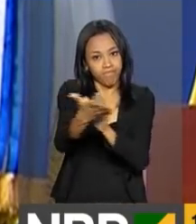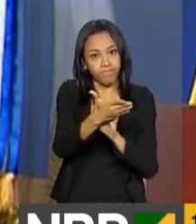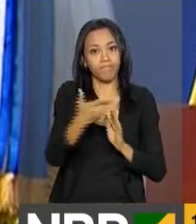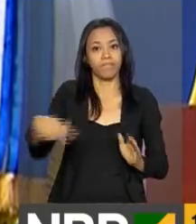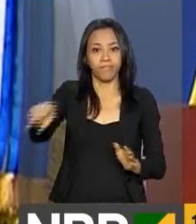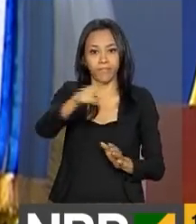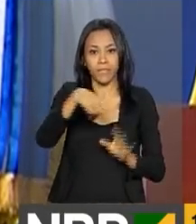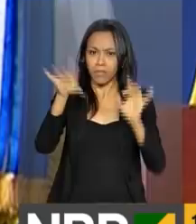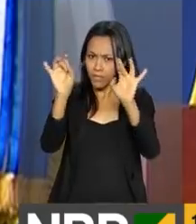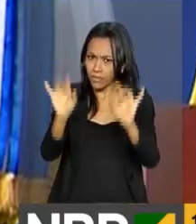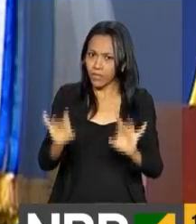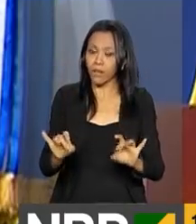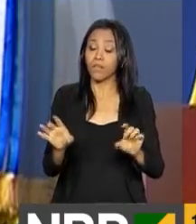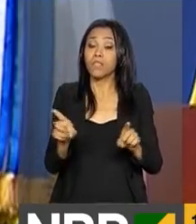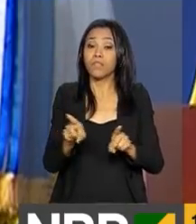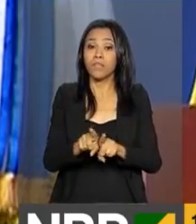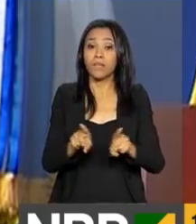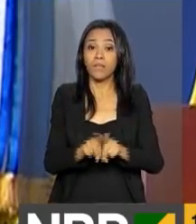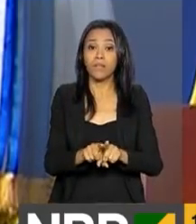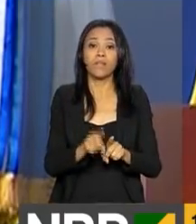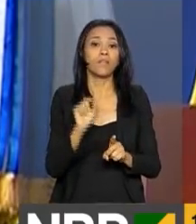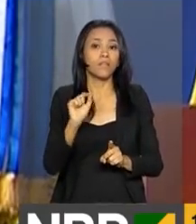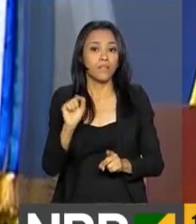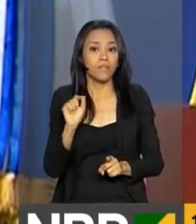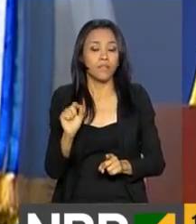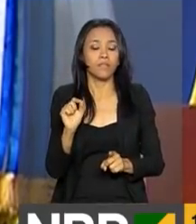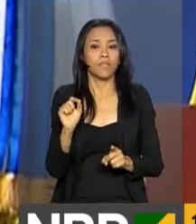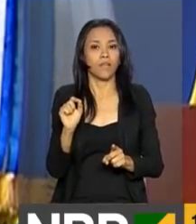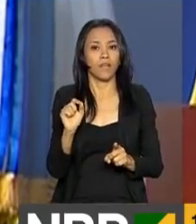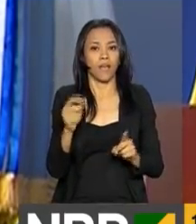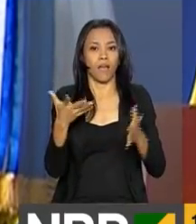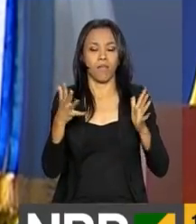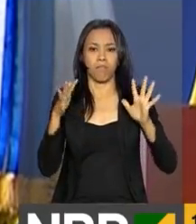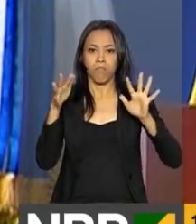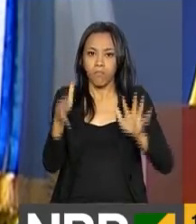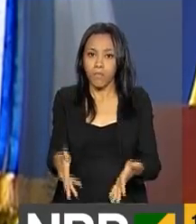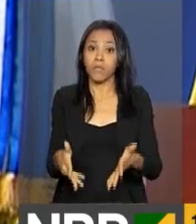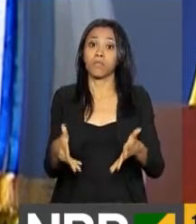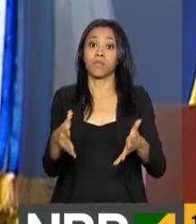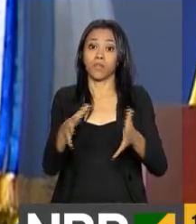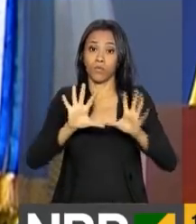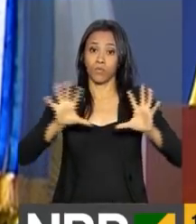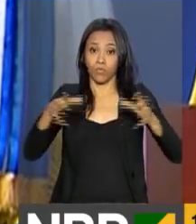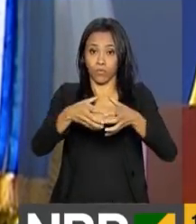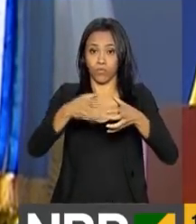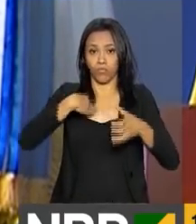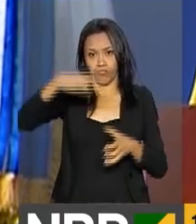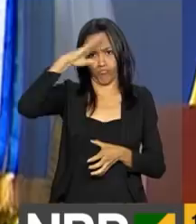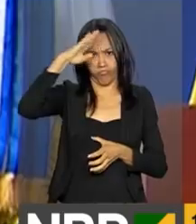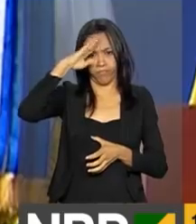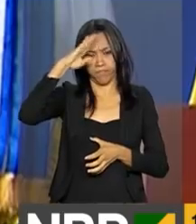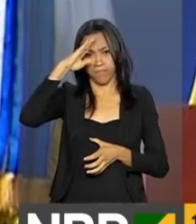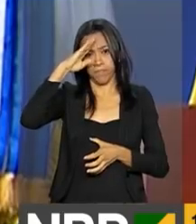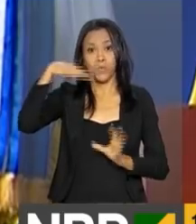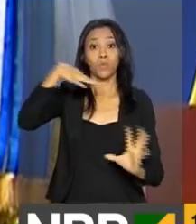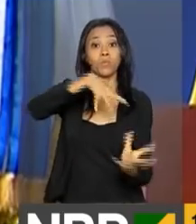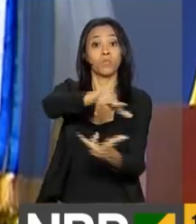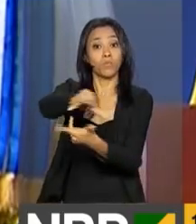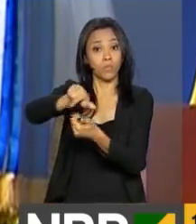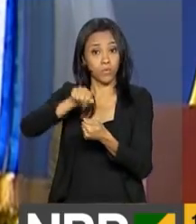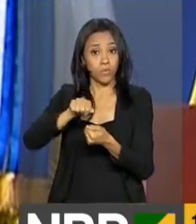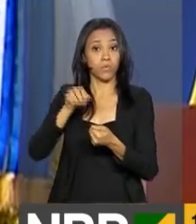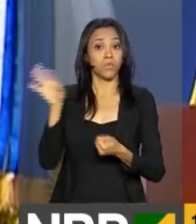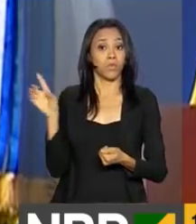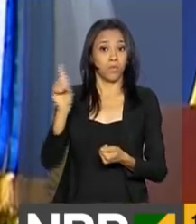quero fazê-lo no tocante à presença das Forças Armadas no cenário internacional. Disse muito bem o ministro